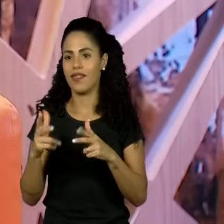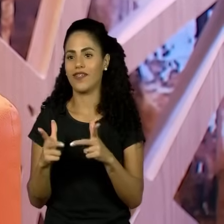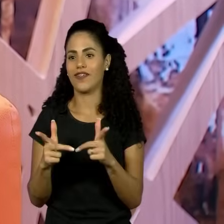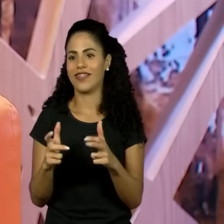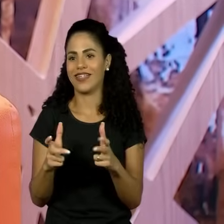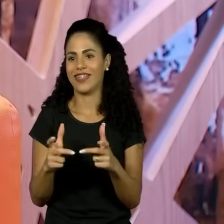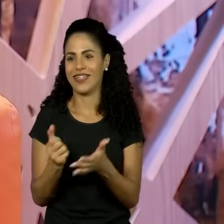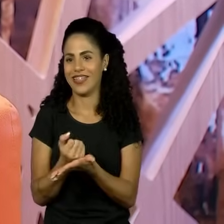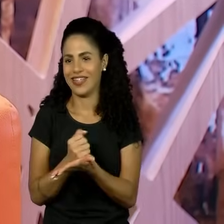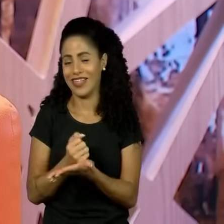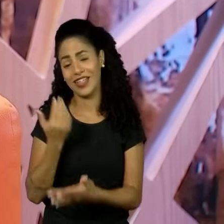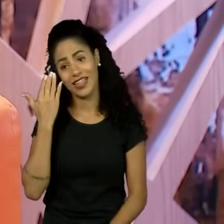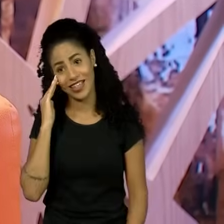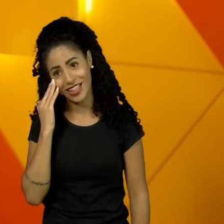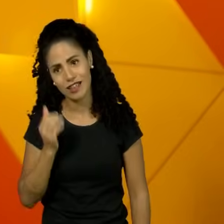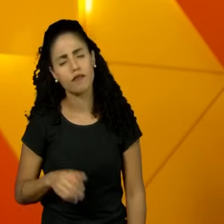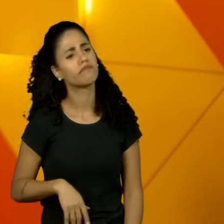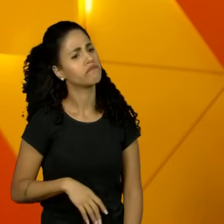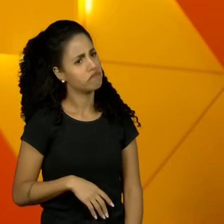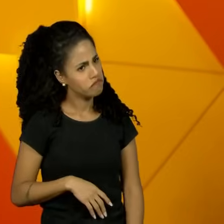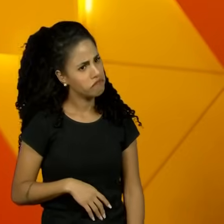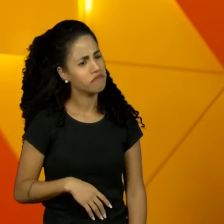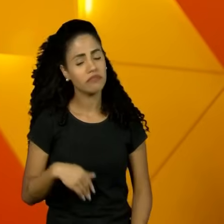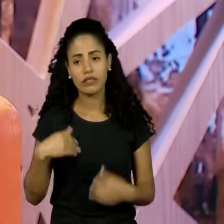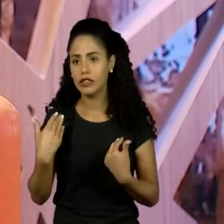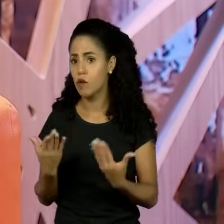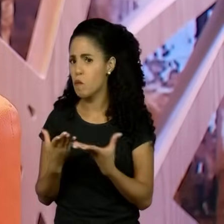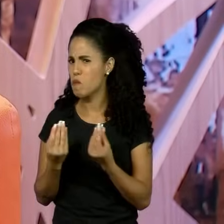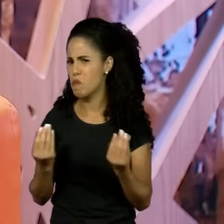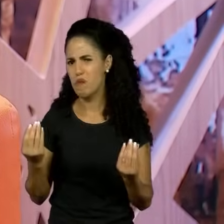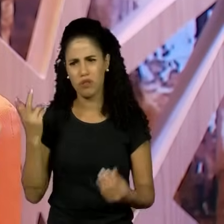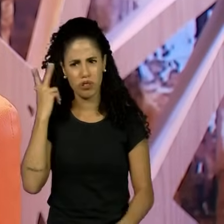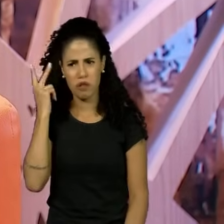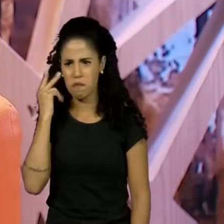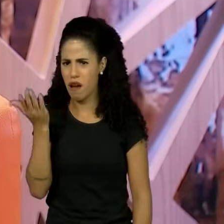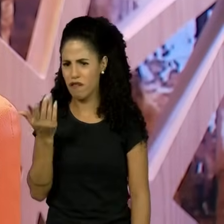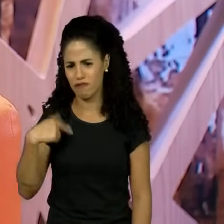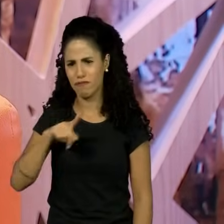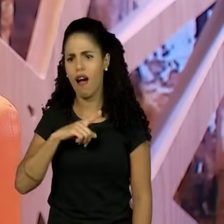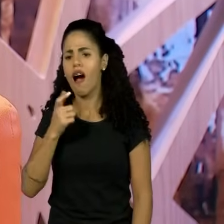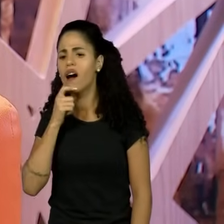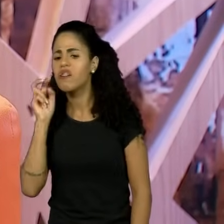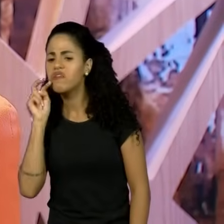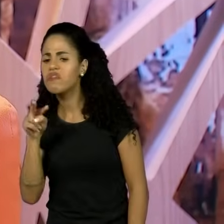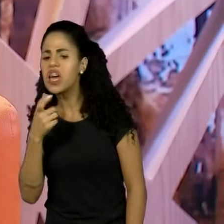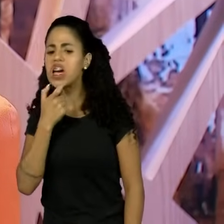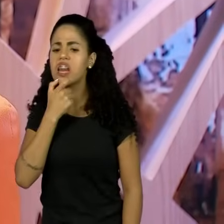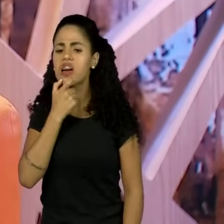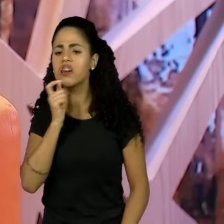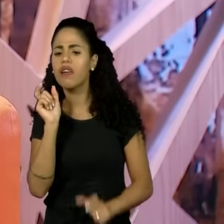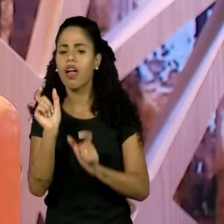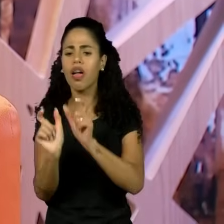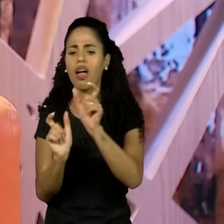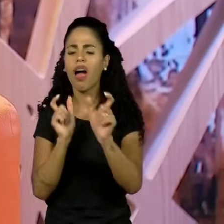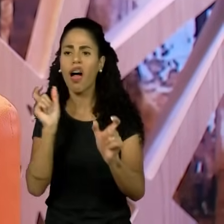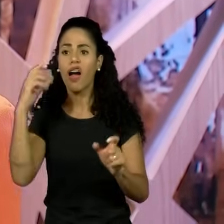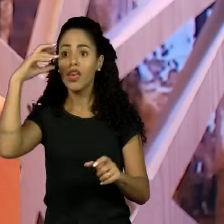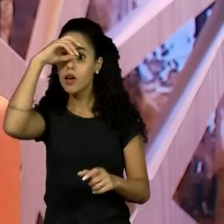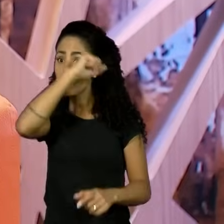jogando, né? Isso é muito comum, assim. É bastante, né? Muitíssimo, muitíssimo. Porque é isso, vem tudo em inglês e a pessoa começa a repetir